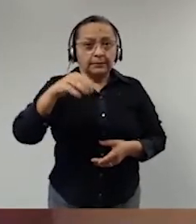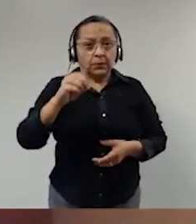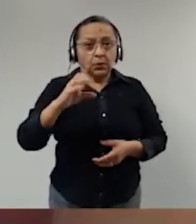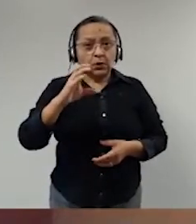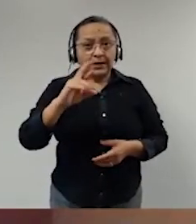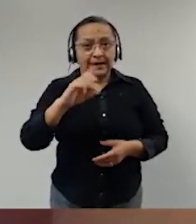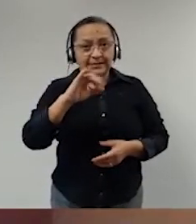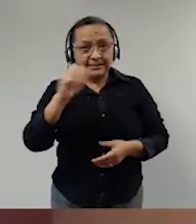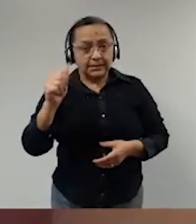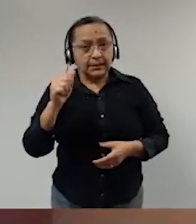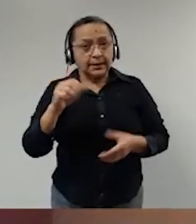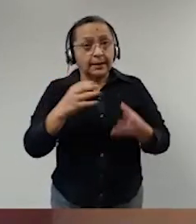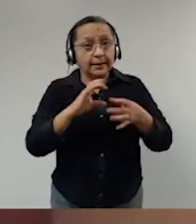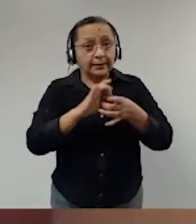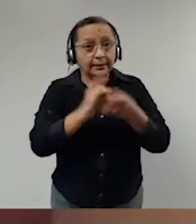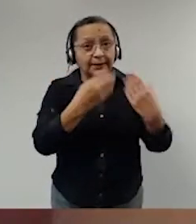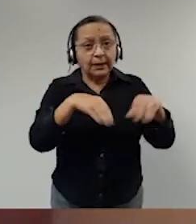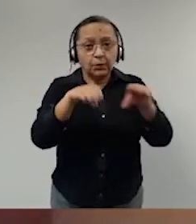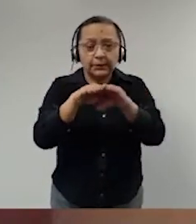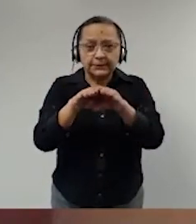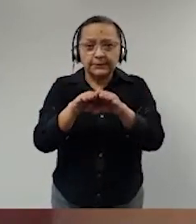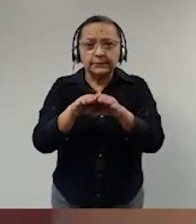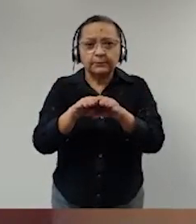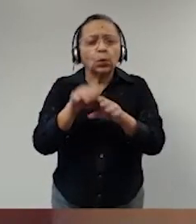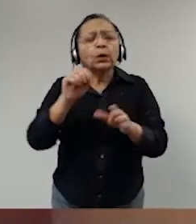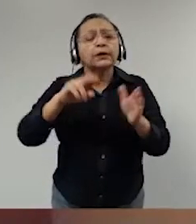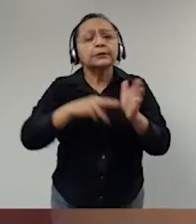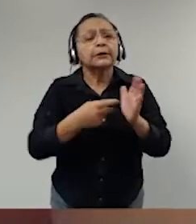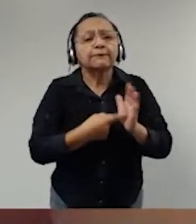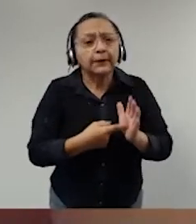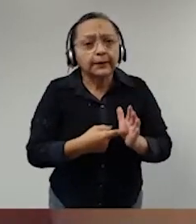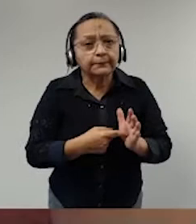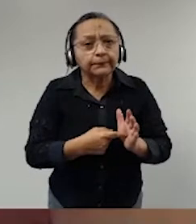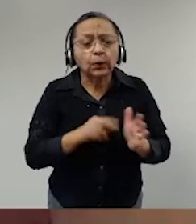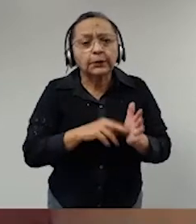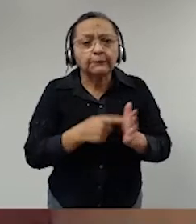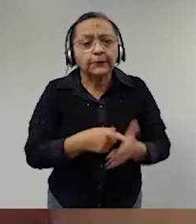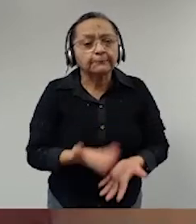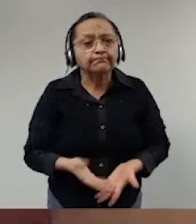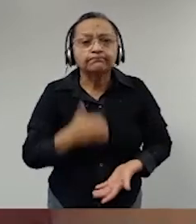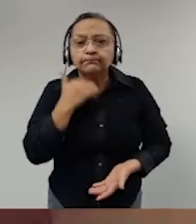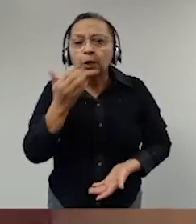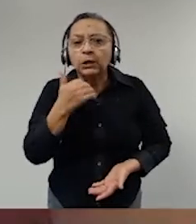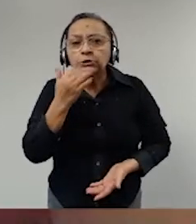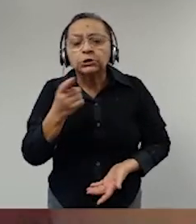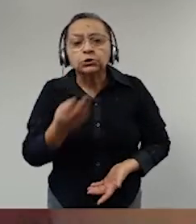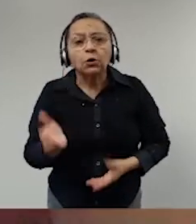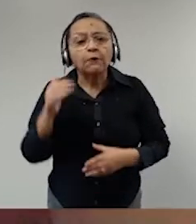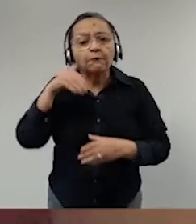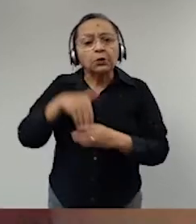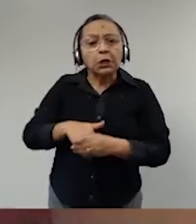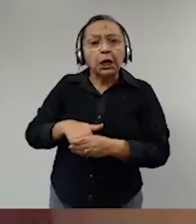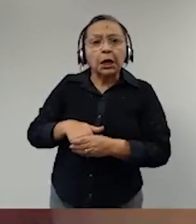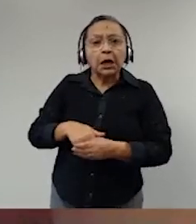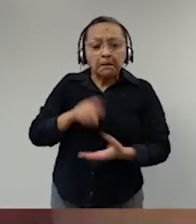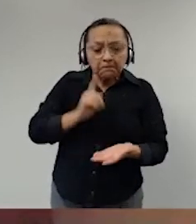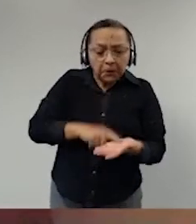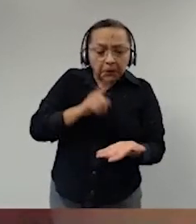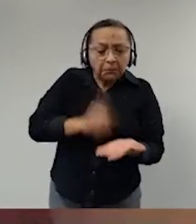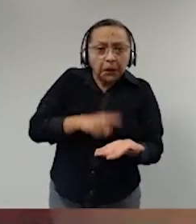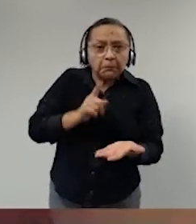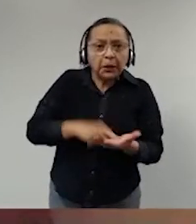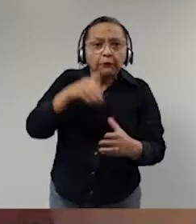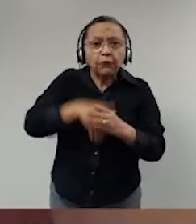ter que repensar essa questão. O que significa democracia? Não bastará mais lutar pelo direito de apertar um botão de 4 em 4